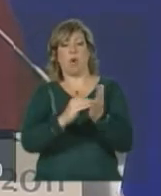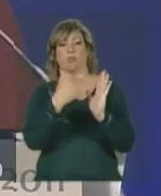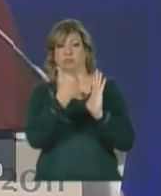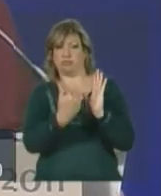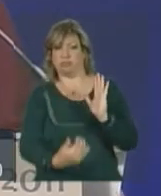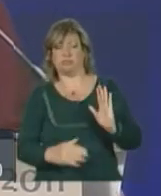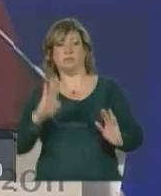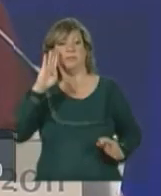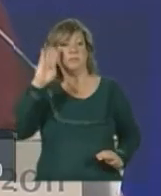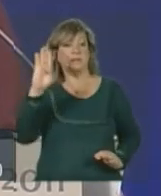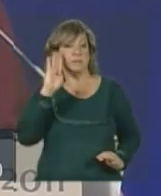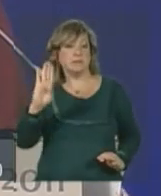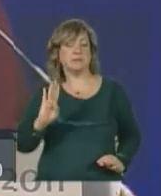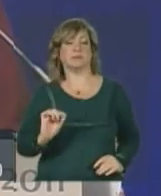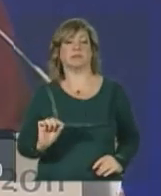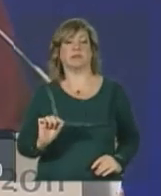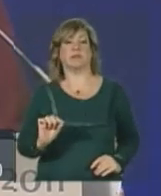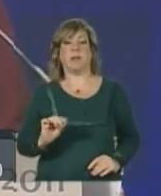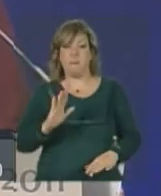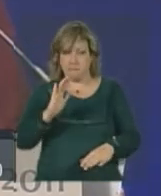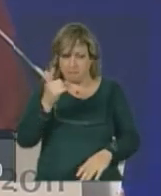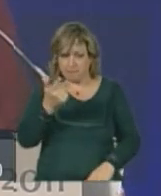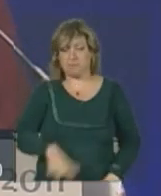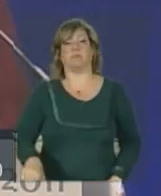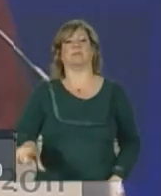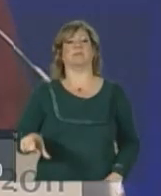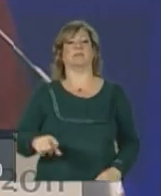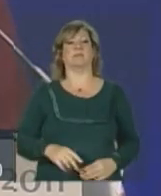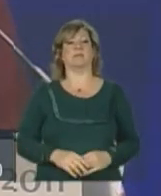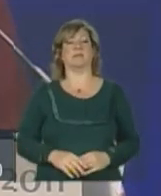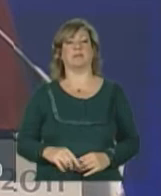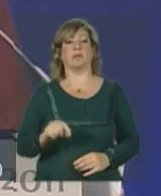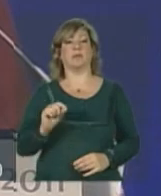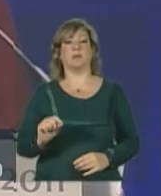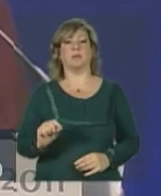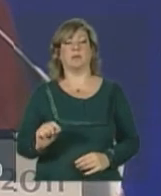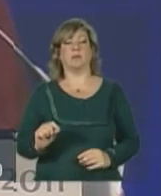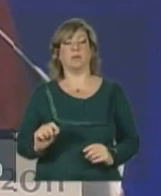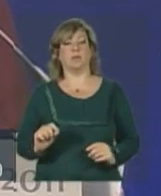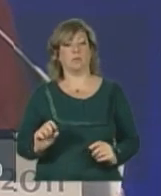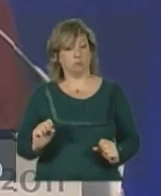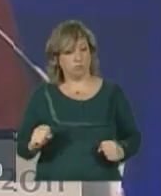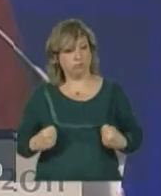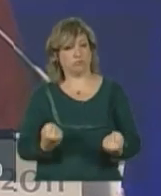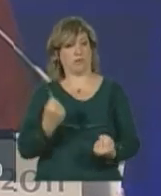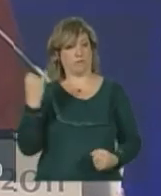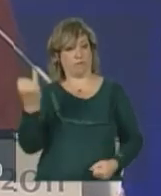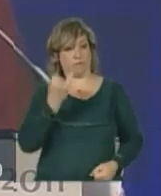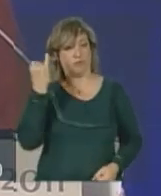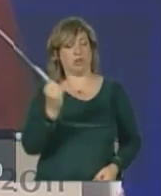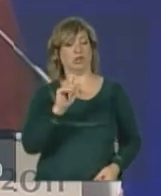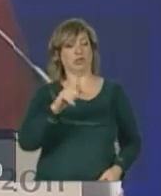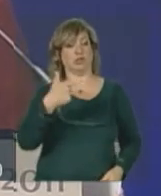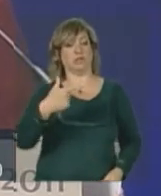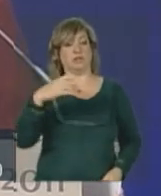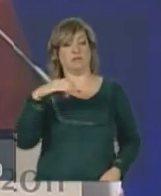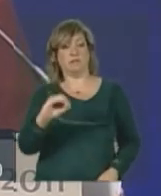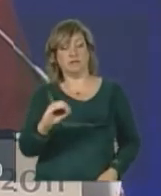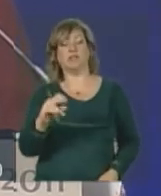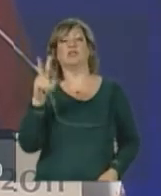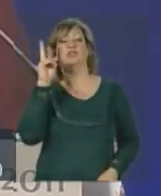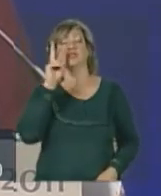dia, mais uma vez, a força do G20 no que se refere ao